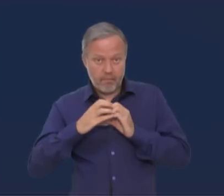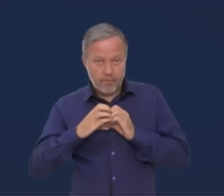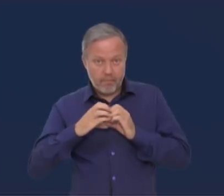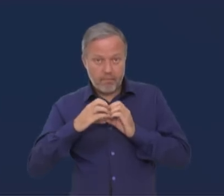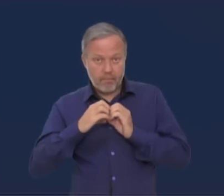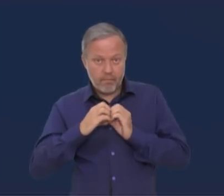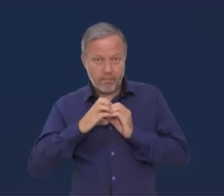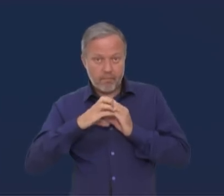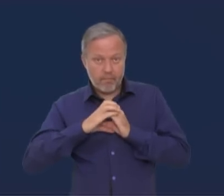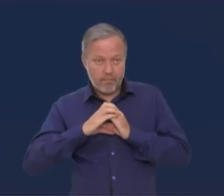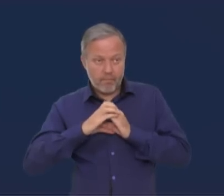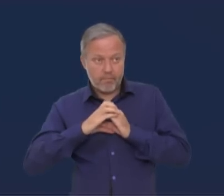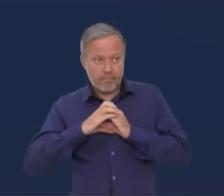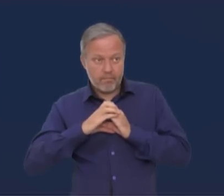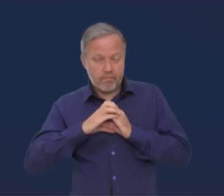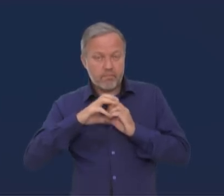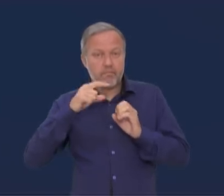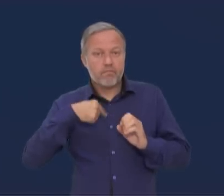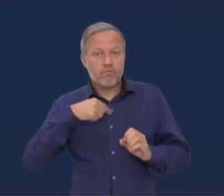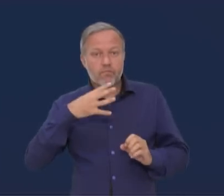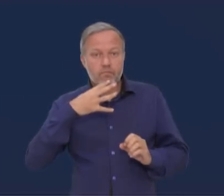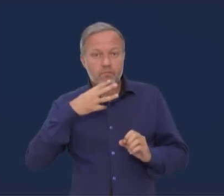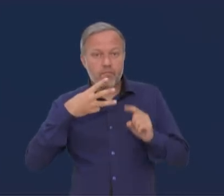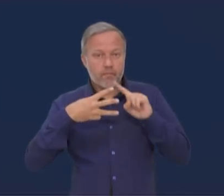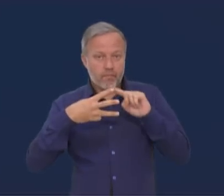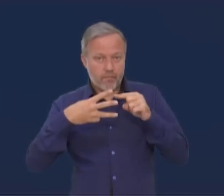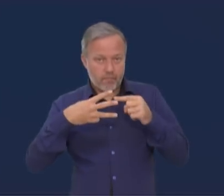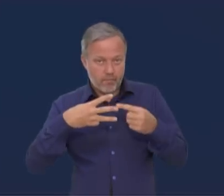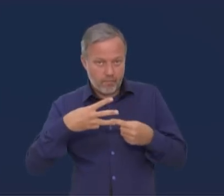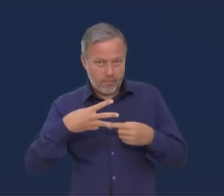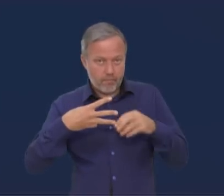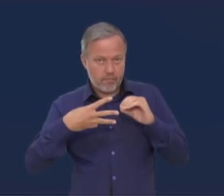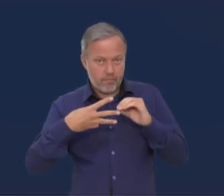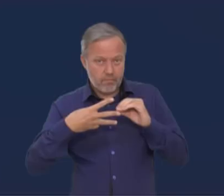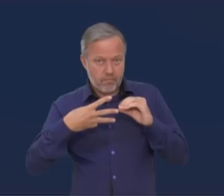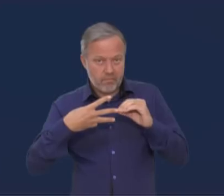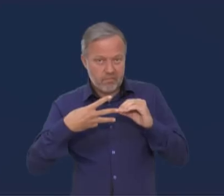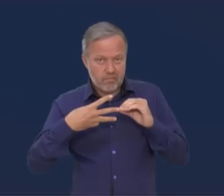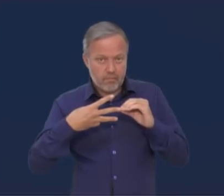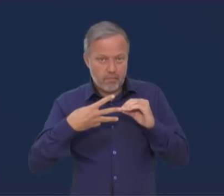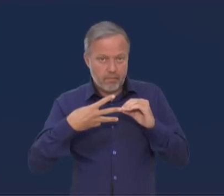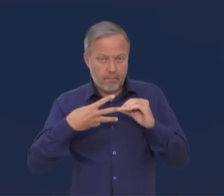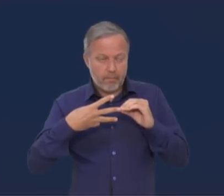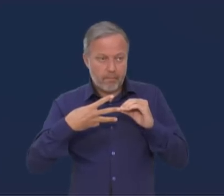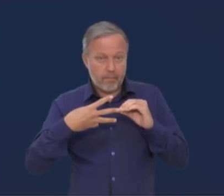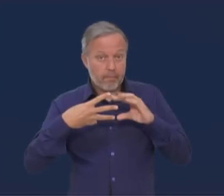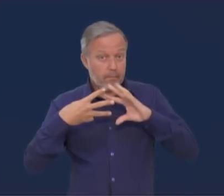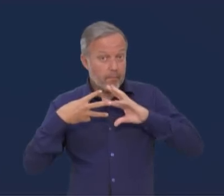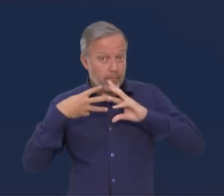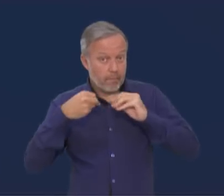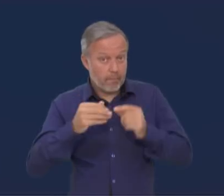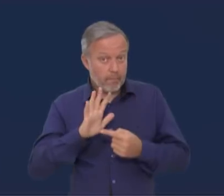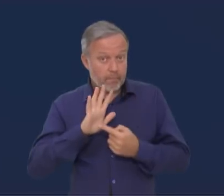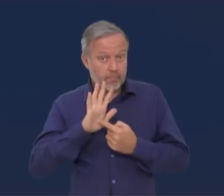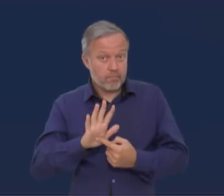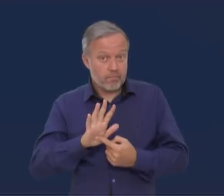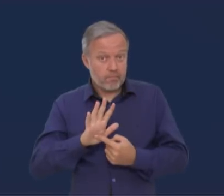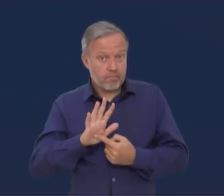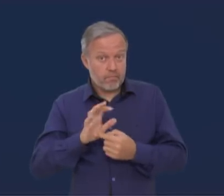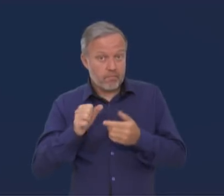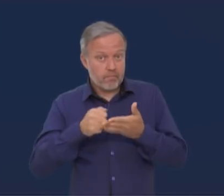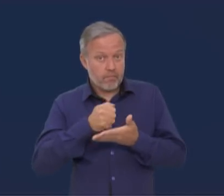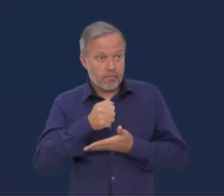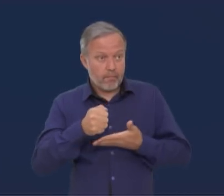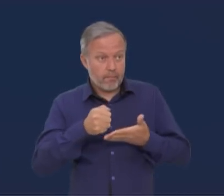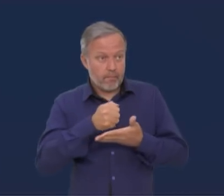3 partes de uma célula? Existem muitos tipos de célula, mas todas apresentam uma estrutura básica